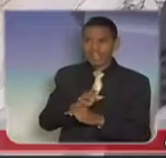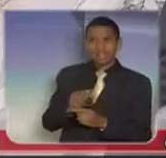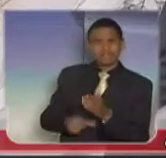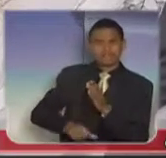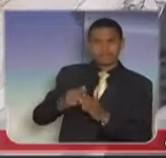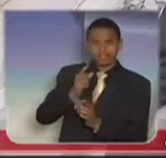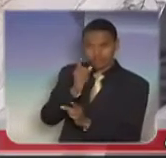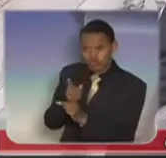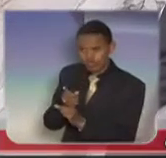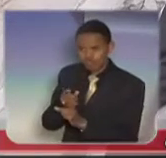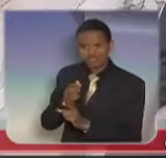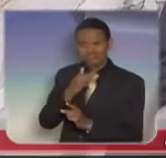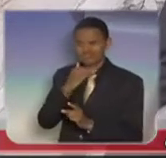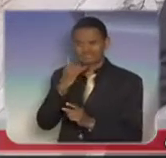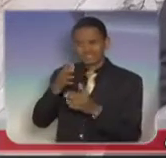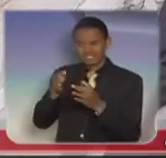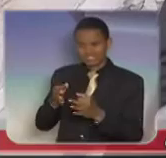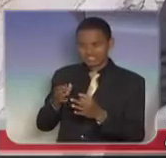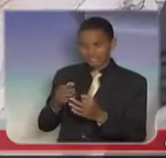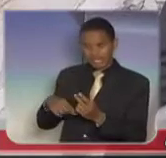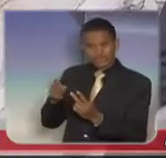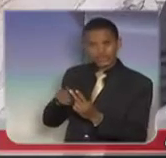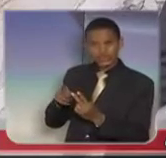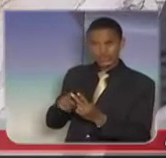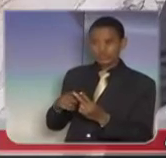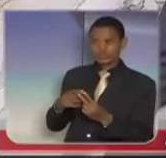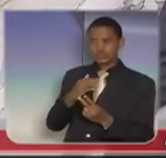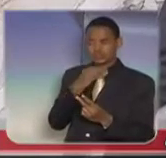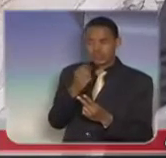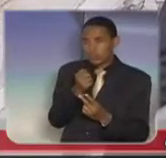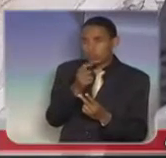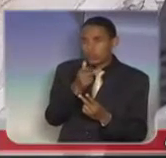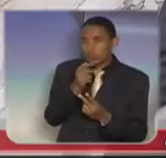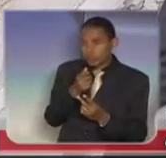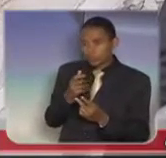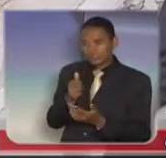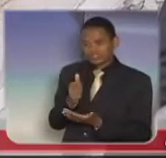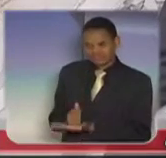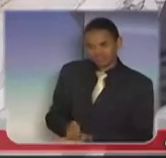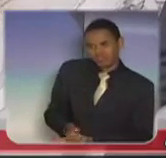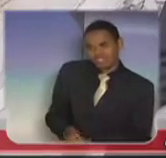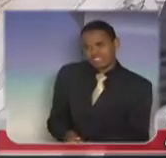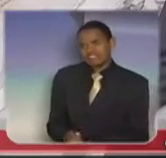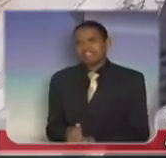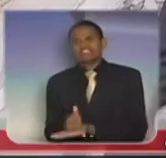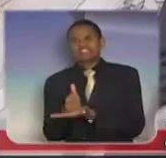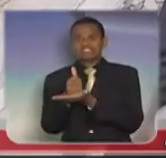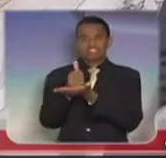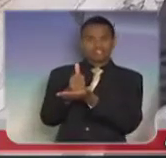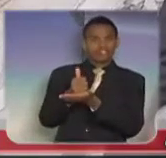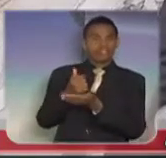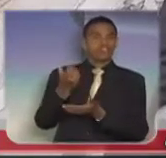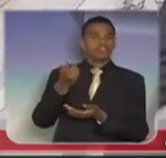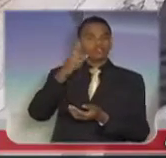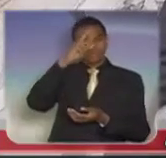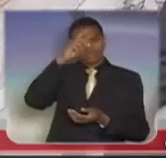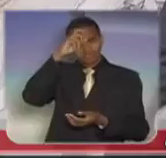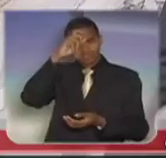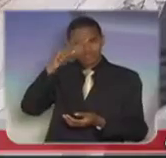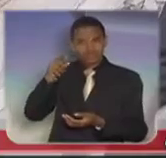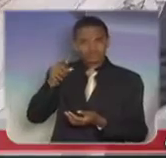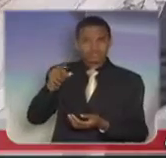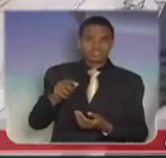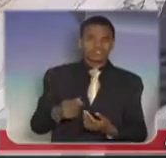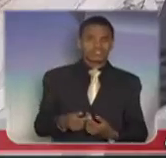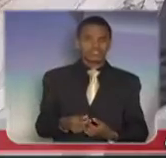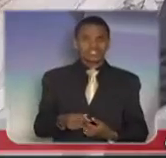socorreram o soldado sanches em estado grave ao hospital regional de santo antônio do amparo onde o mesmo está internado em estado